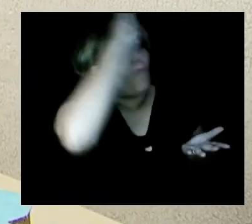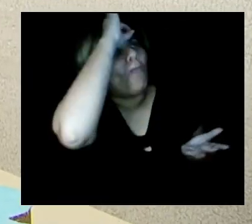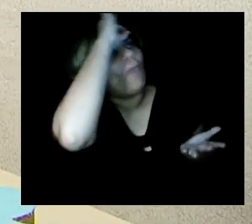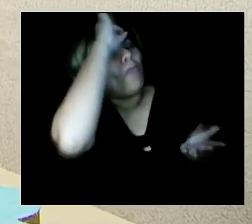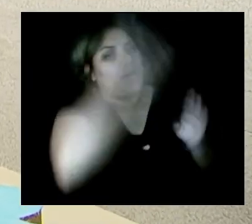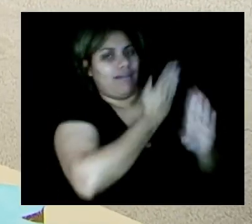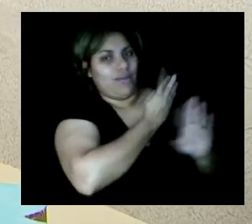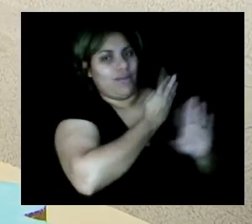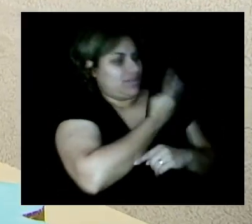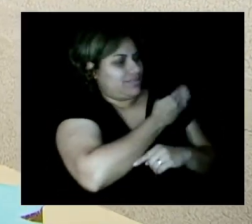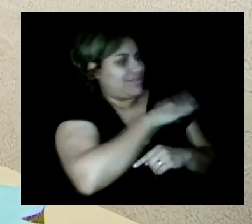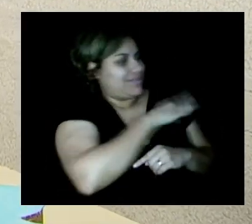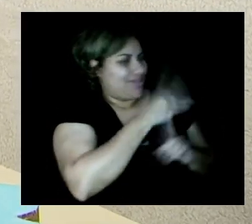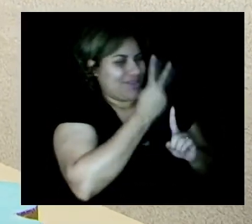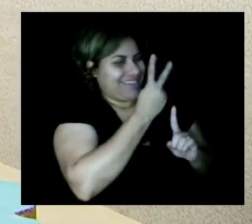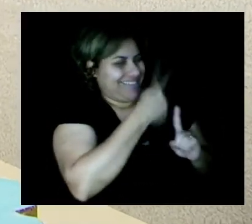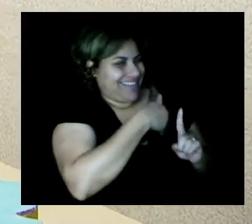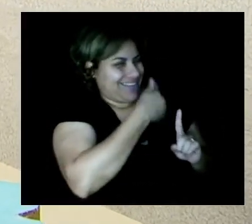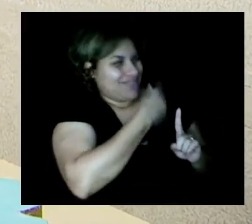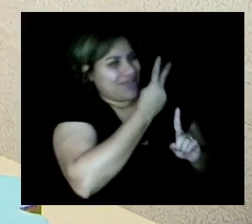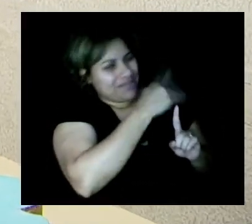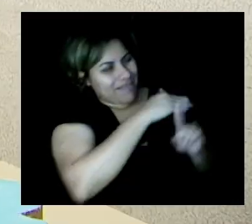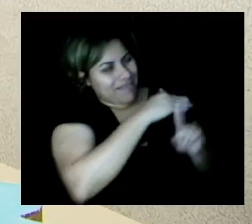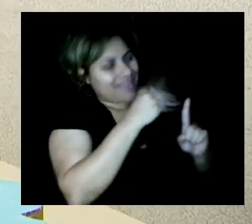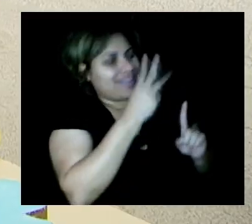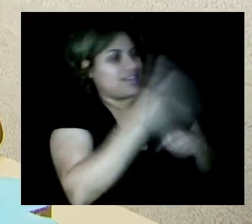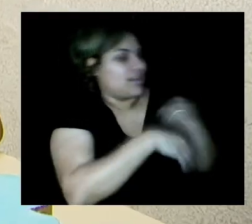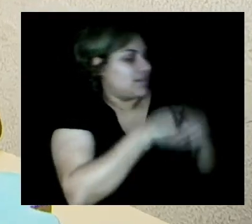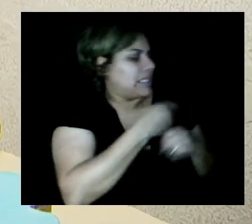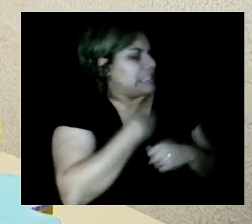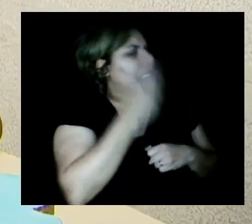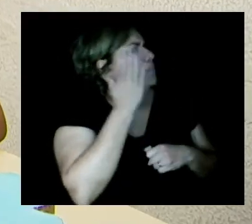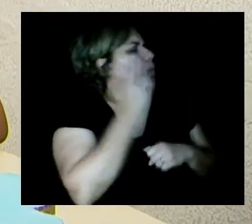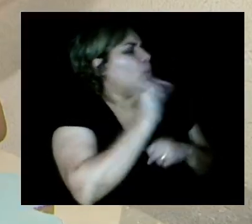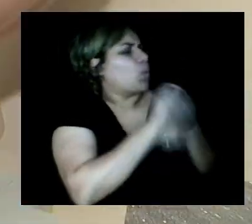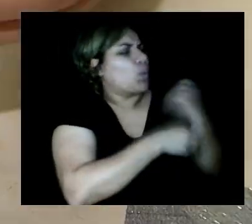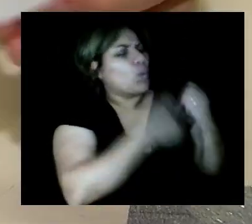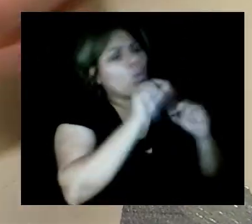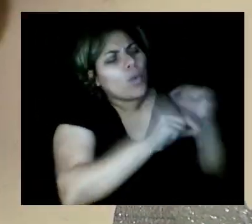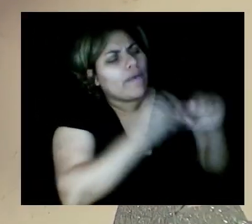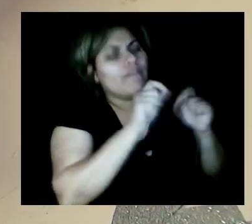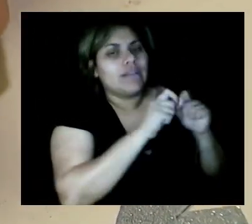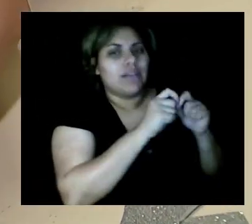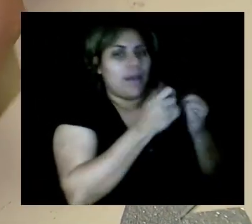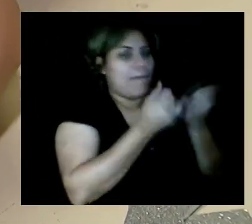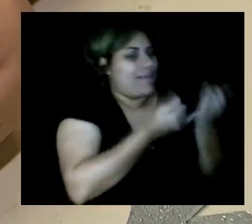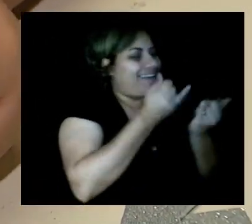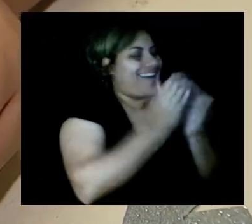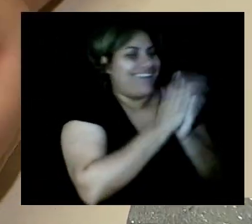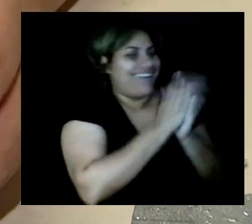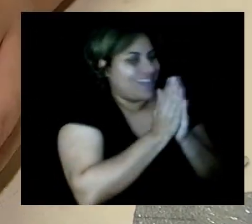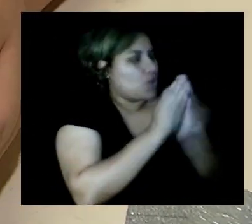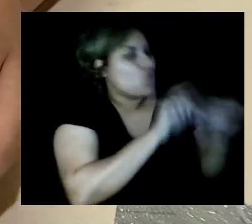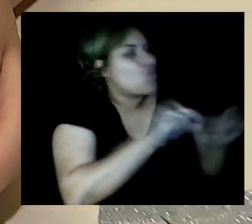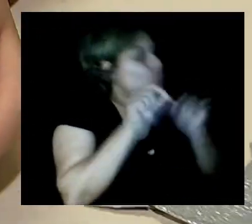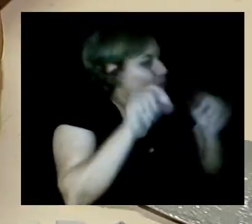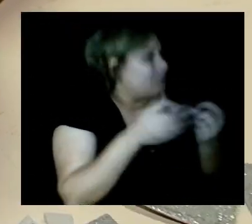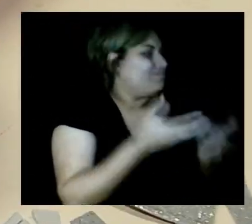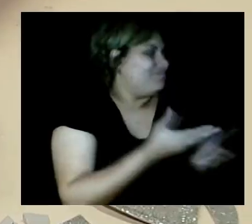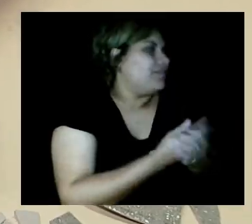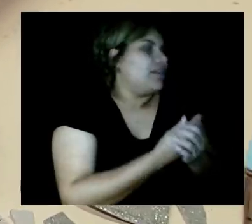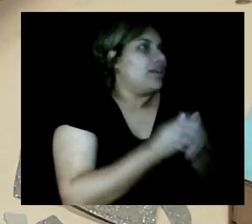3 anos, ele não sabia assim da função, o que fazer com o brinquedo na mão quando ele estava, né? E a ouvir